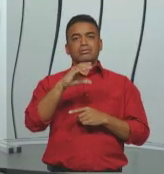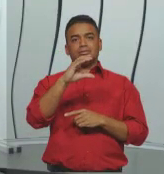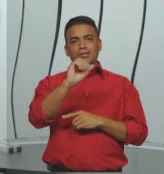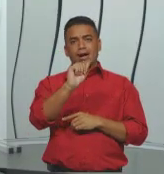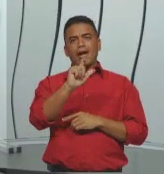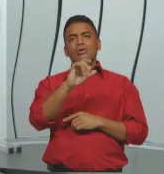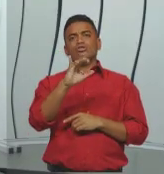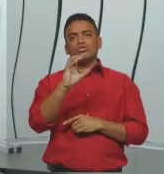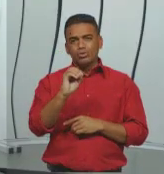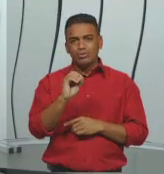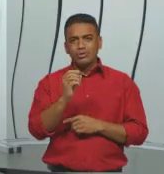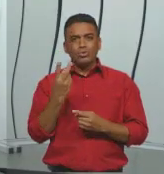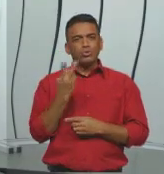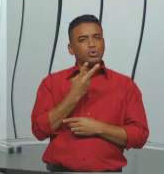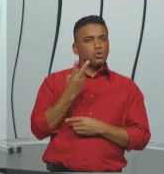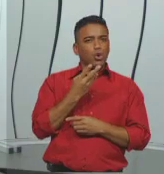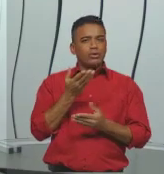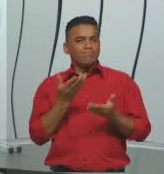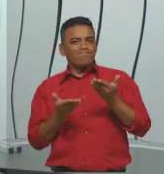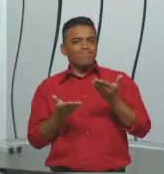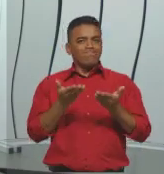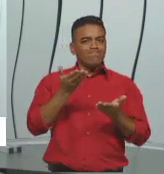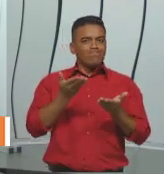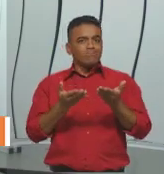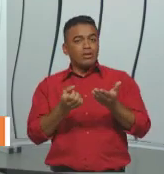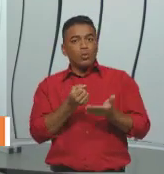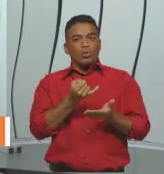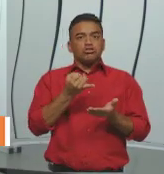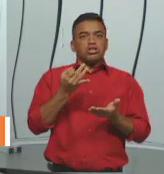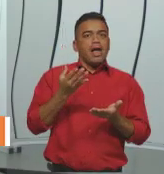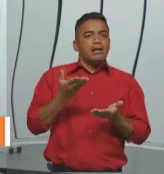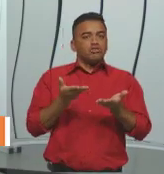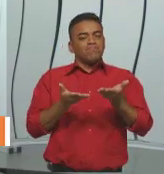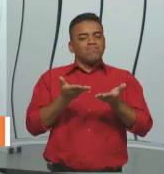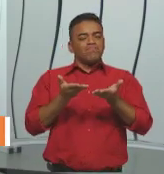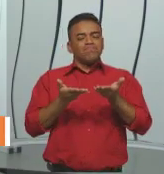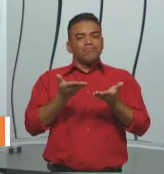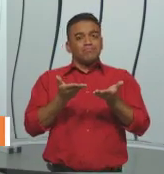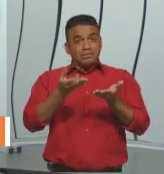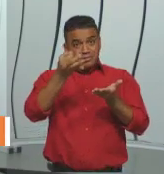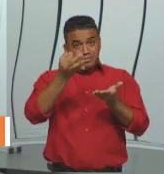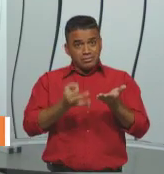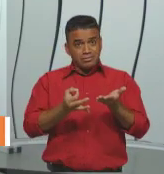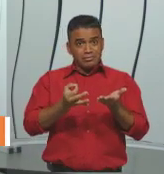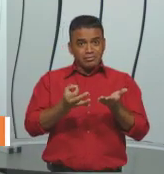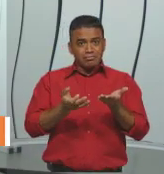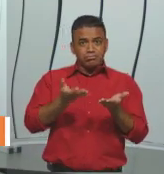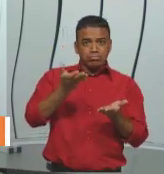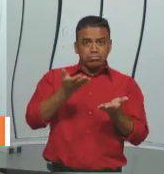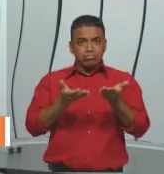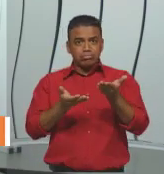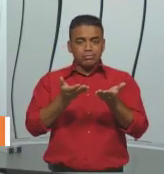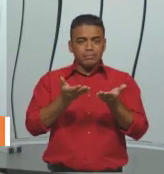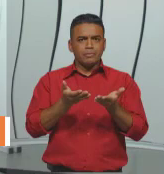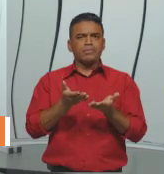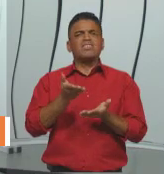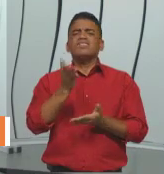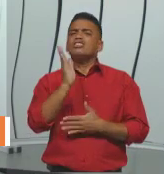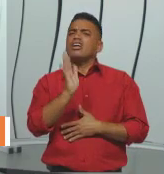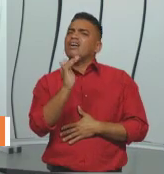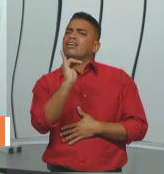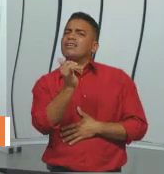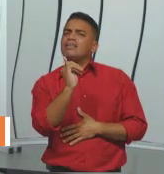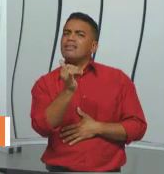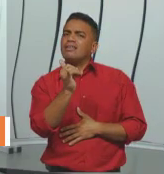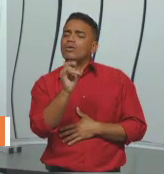a tireoide e a paratireoide com relação à quantidade de cálcio no sangue. Bom, eu já disse que